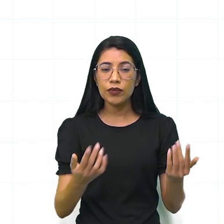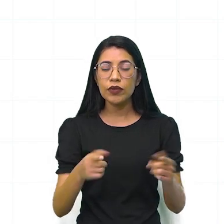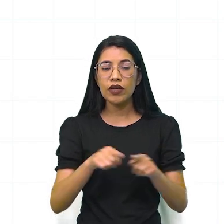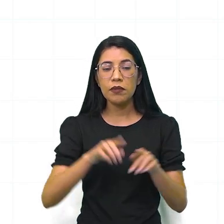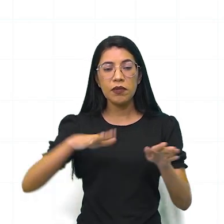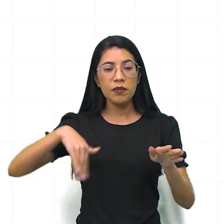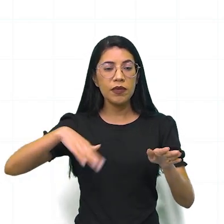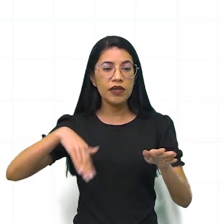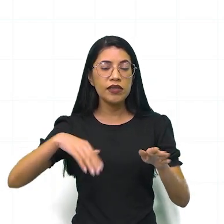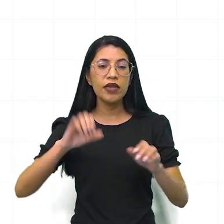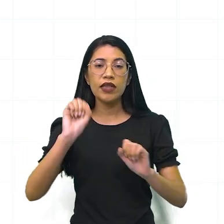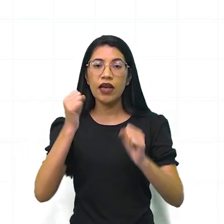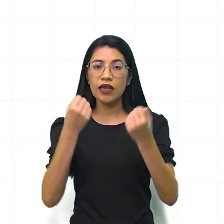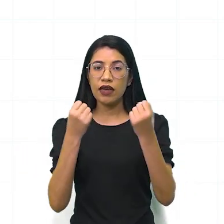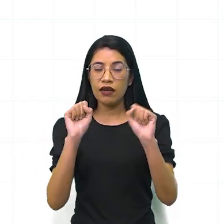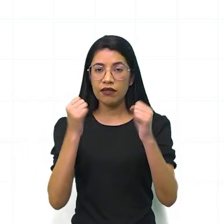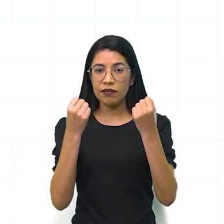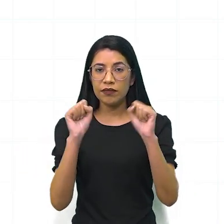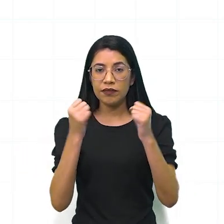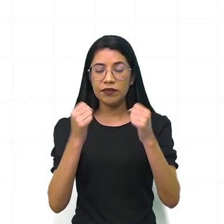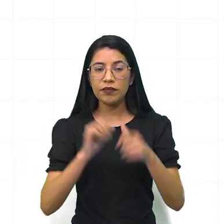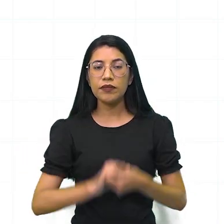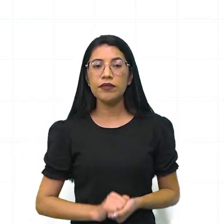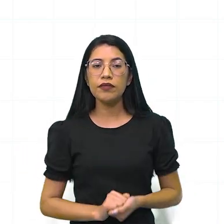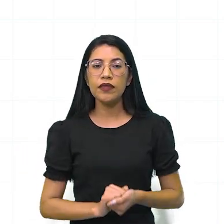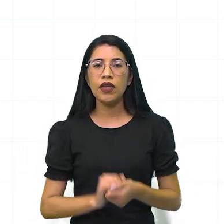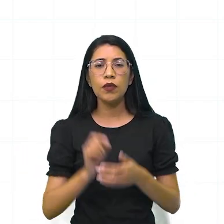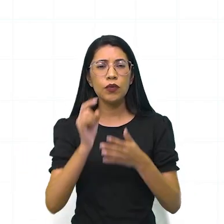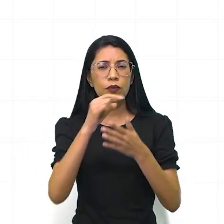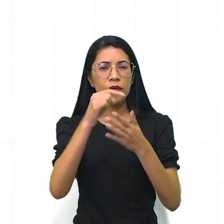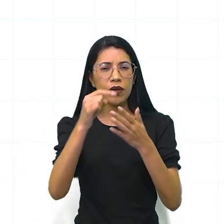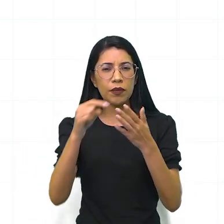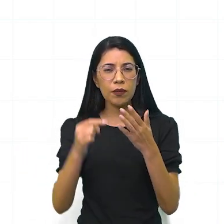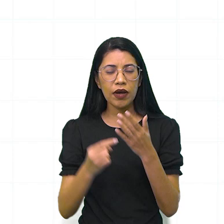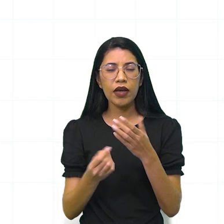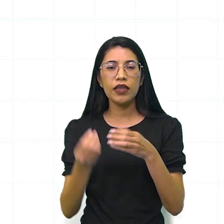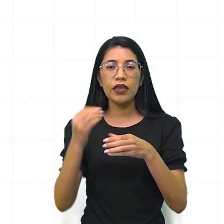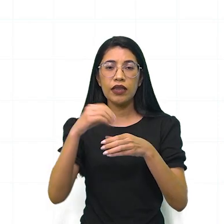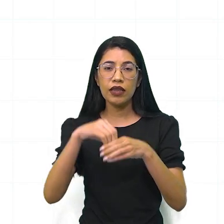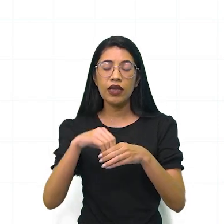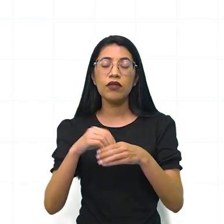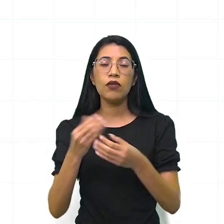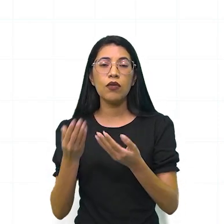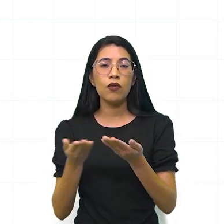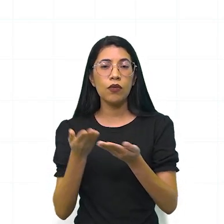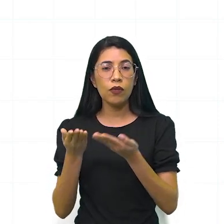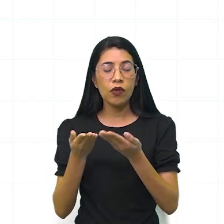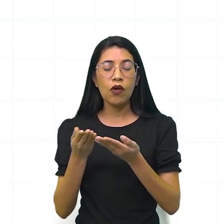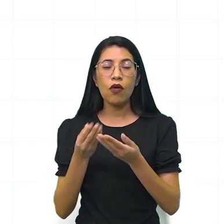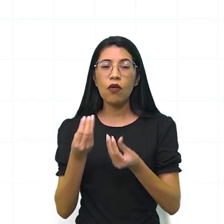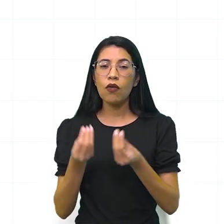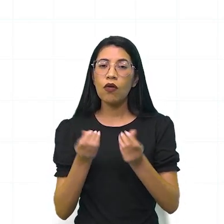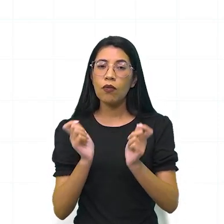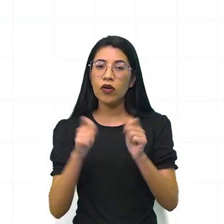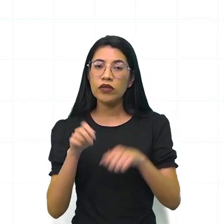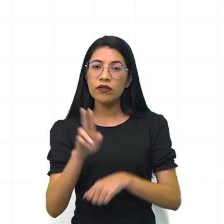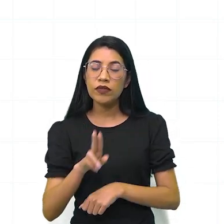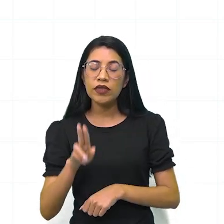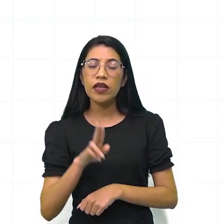academia. Todos estes serviços podem ser utilizados pelos inquilinos